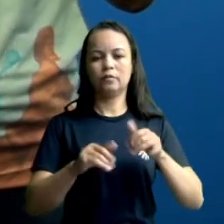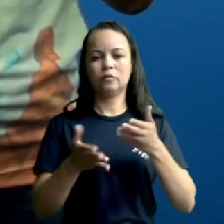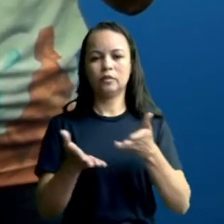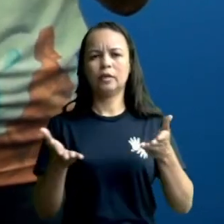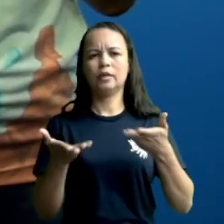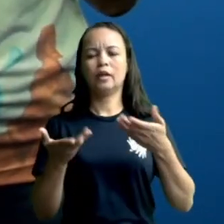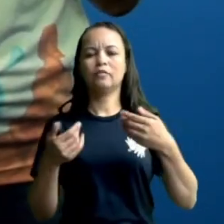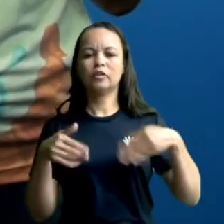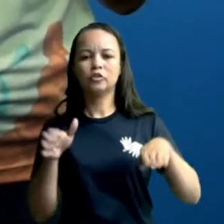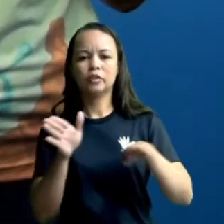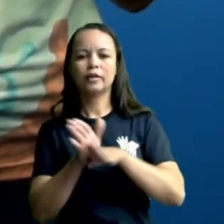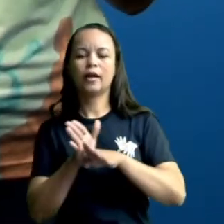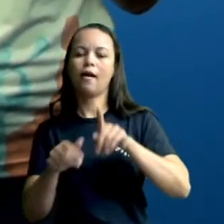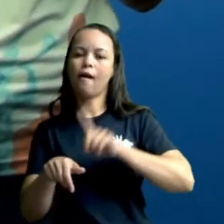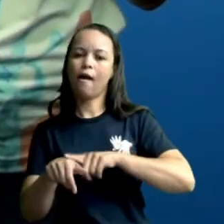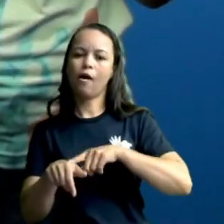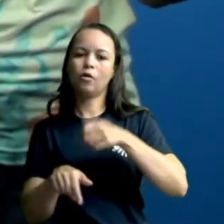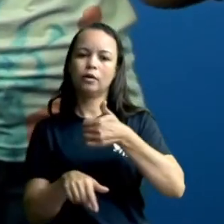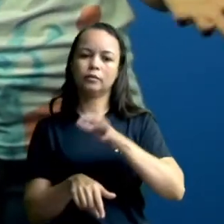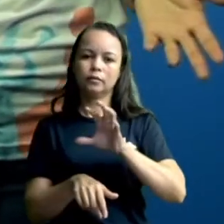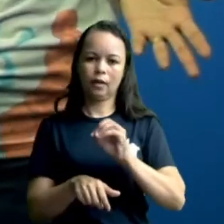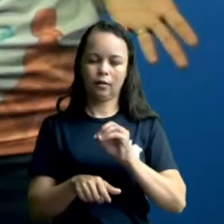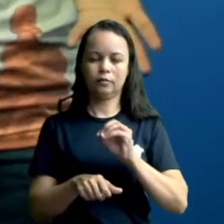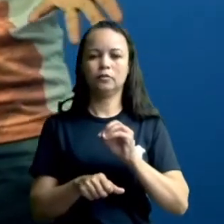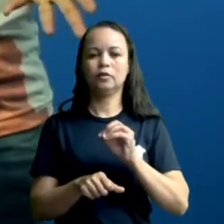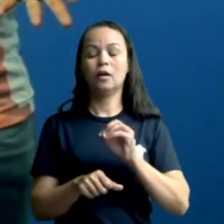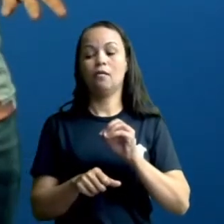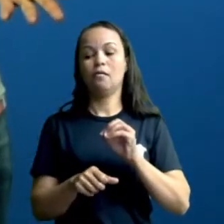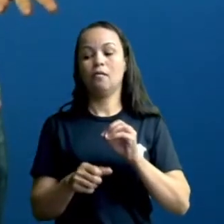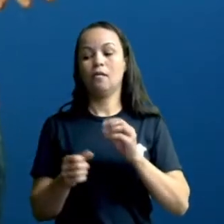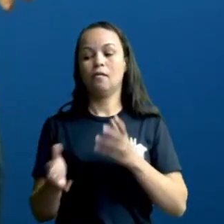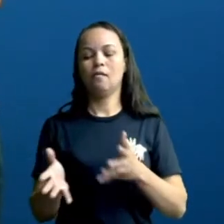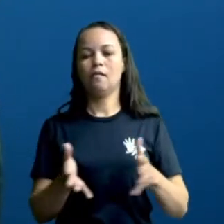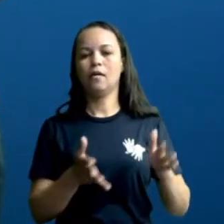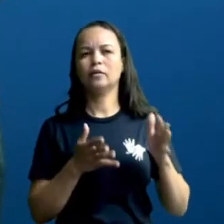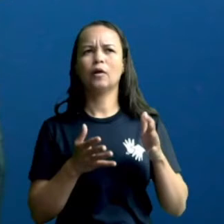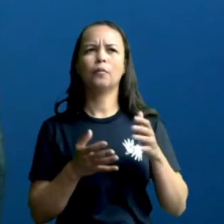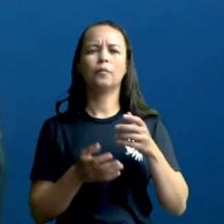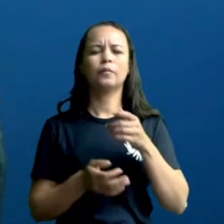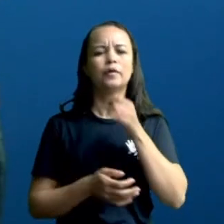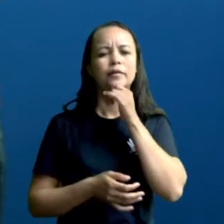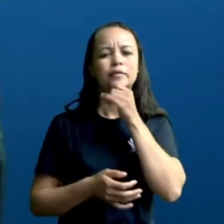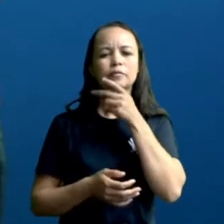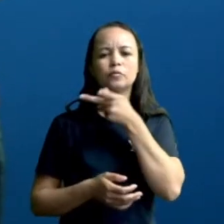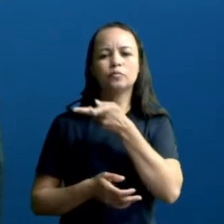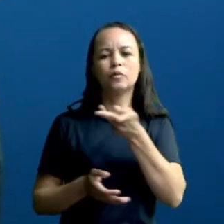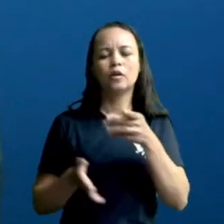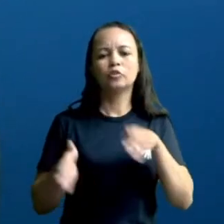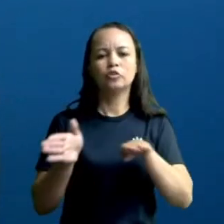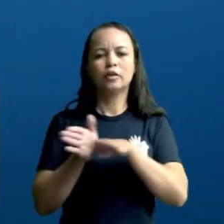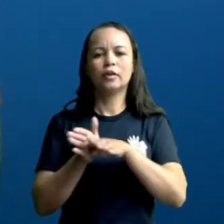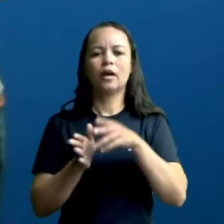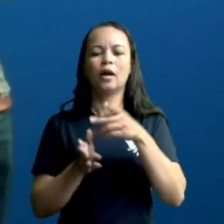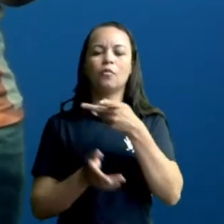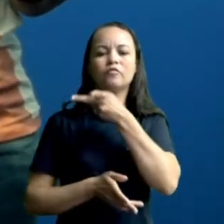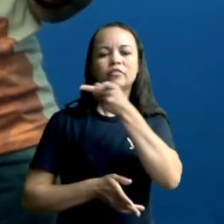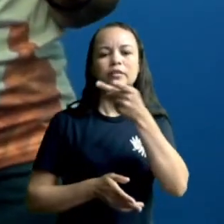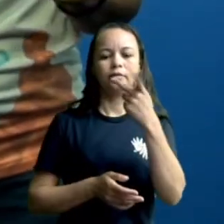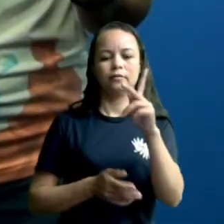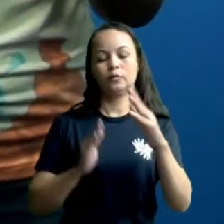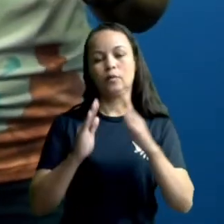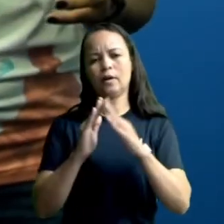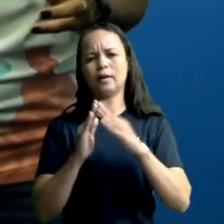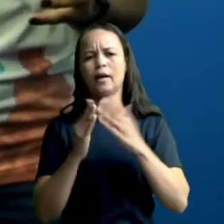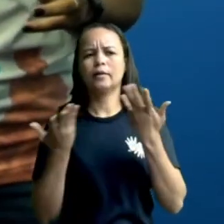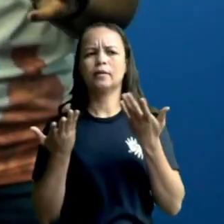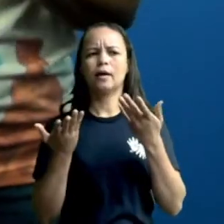vai chegar às 10. É a mesma coisa de chega uma visita na sua casa e sua mãe saiu para ir no comércio. Aí a visita